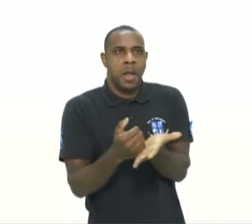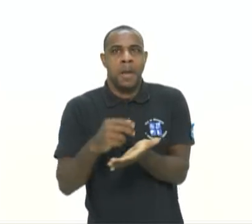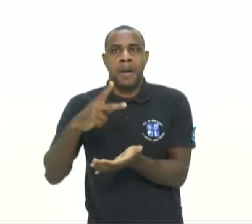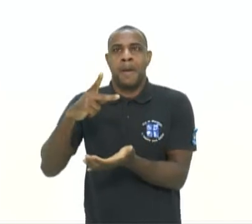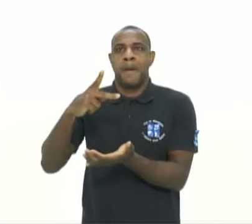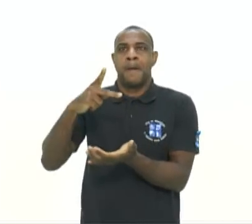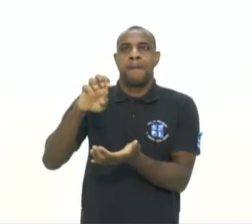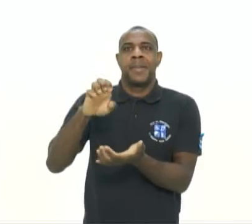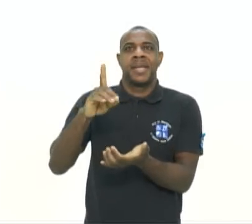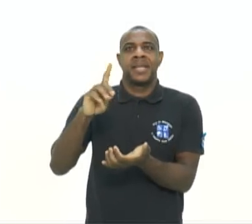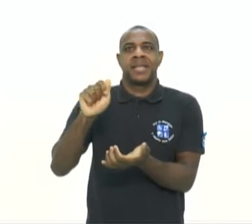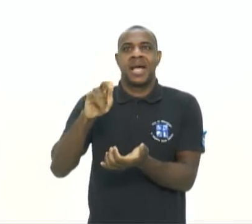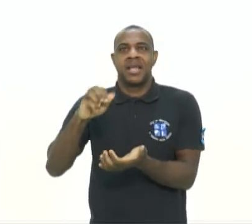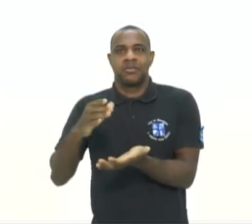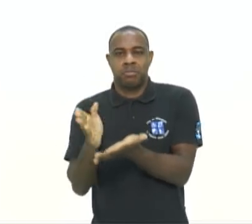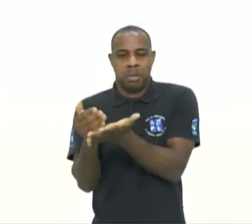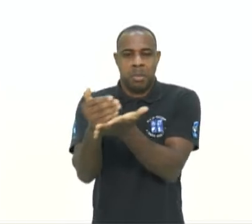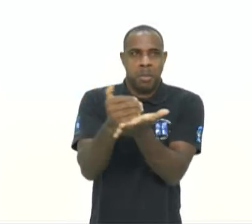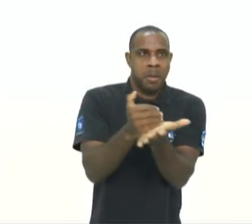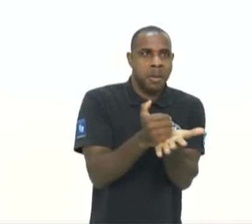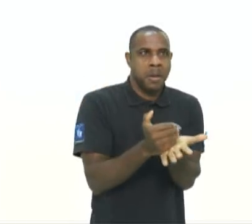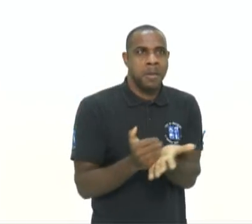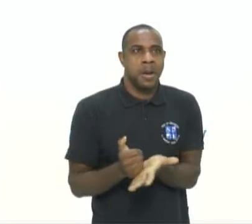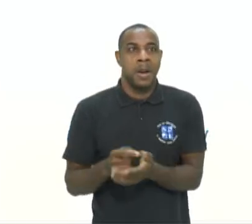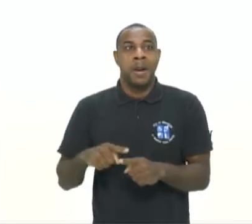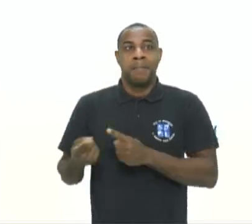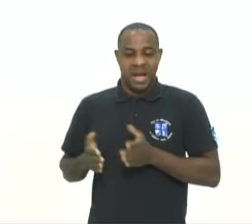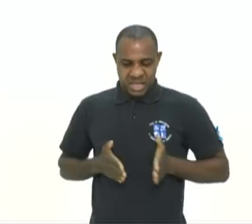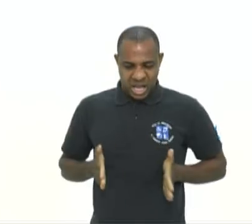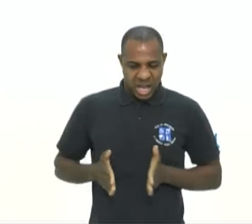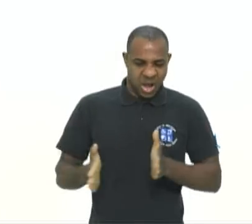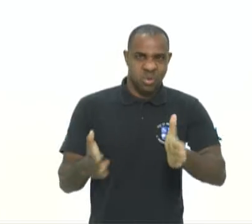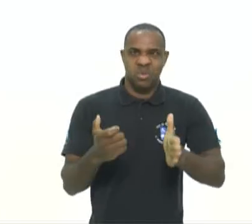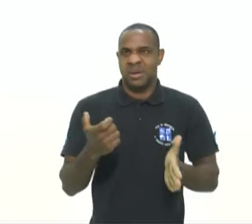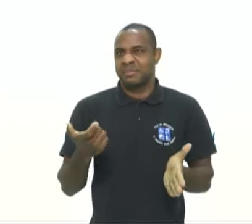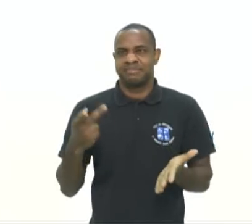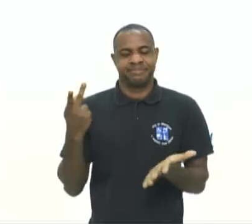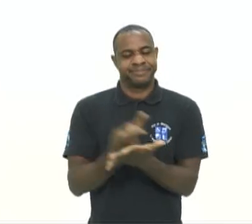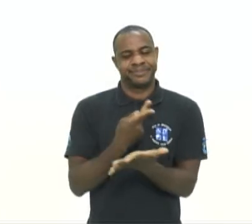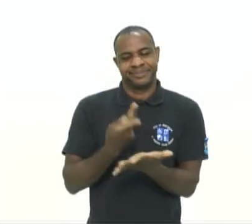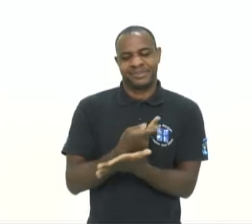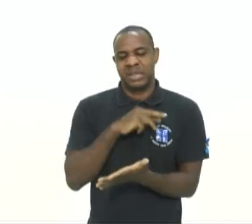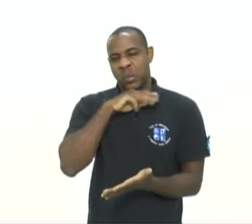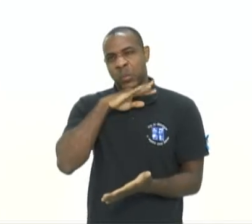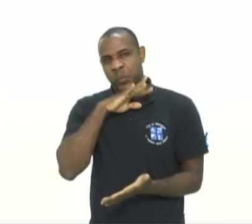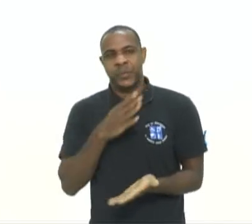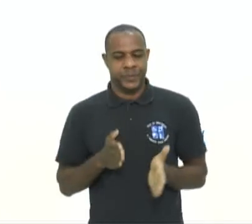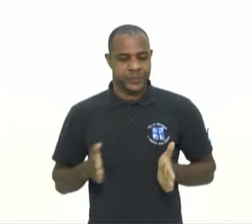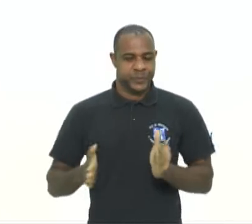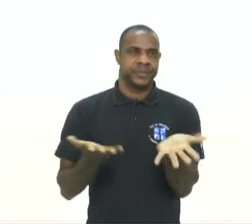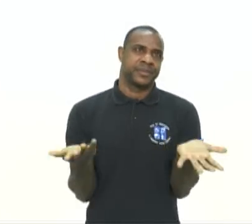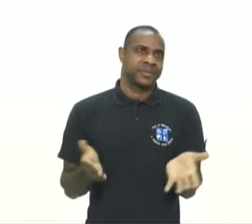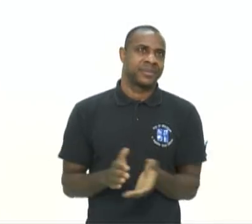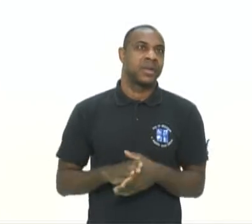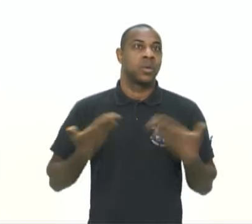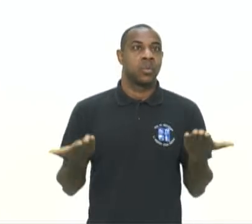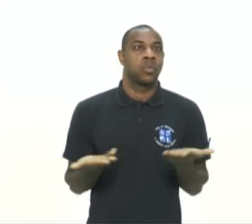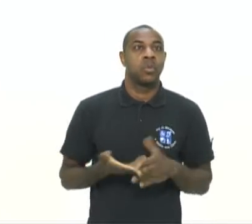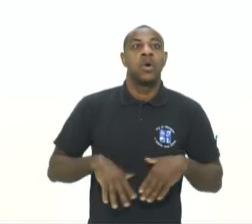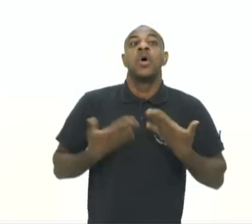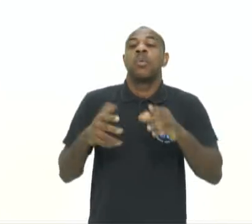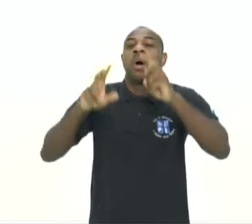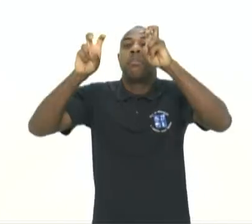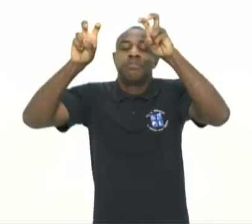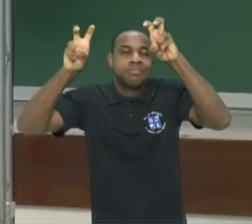e assim sucessivamente, muitas informações ali. Qual é a manchete dessa edição do jornal Folha da